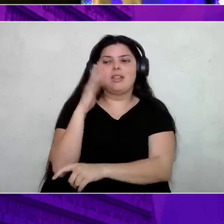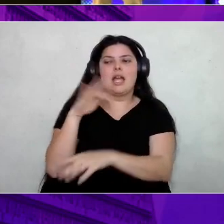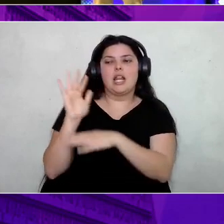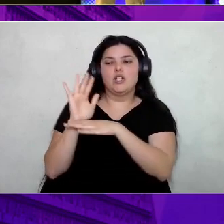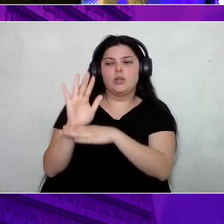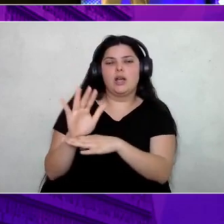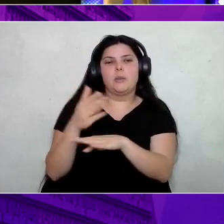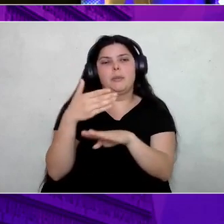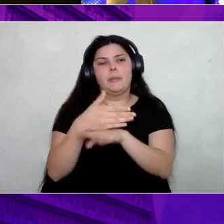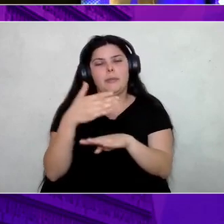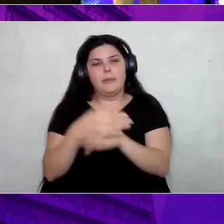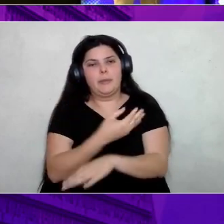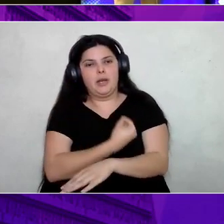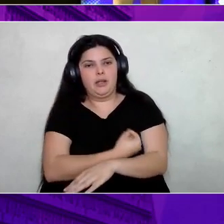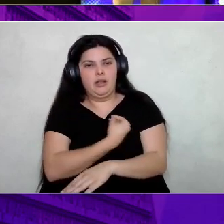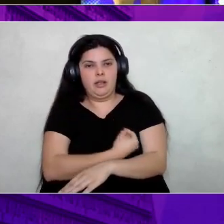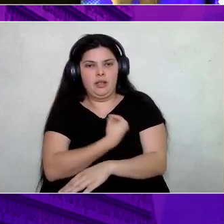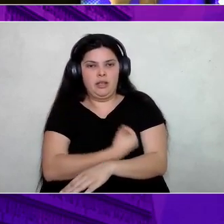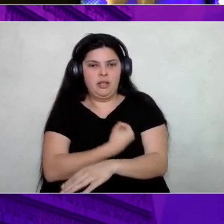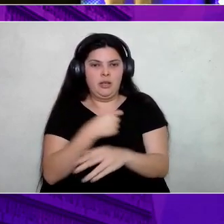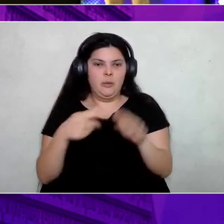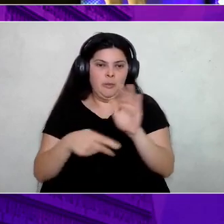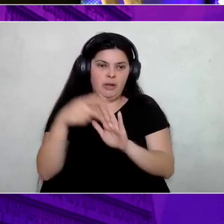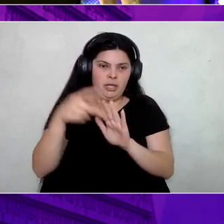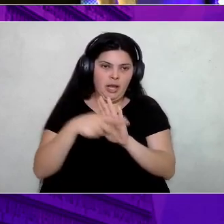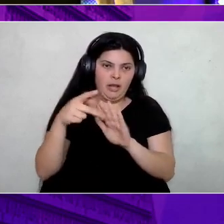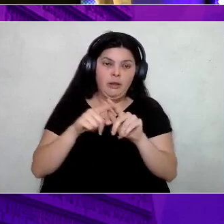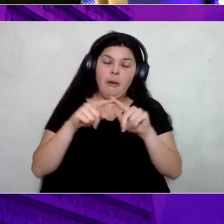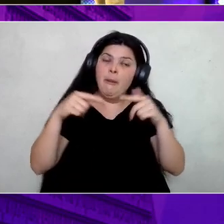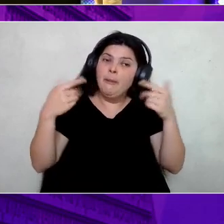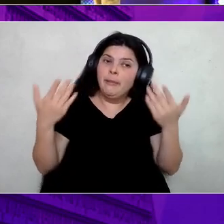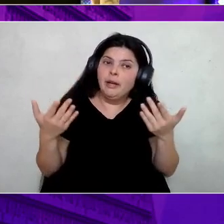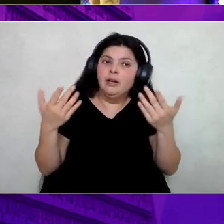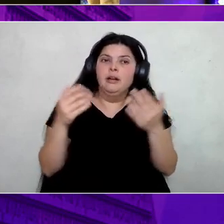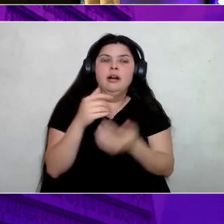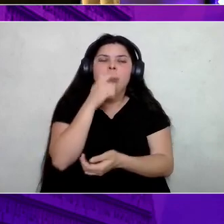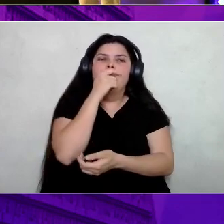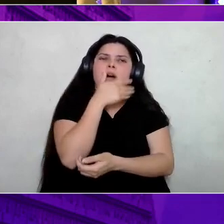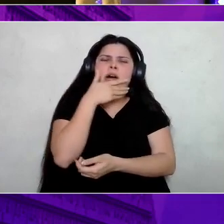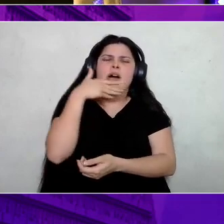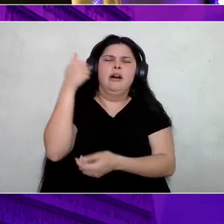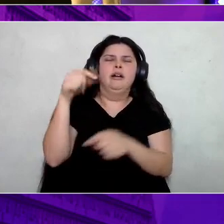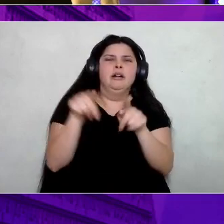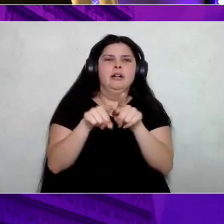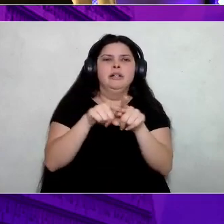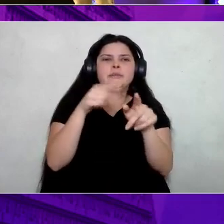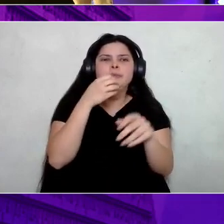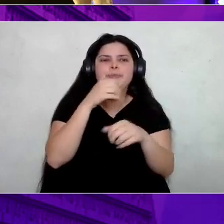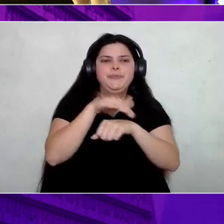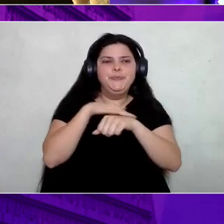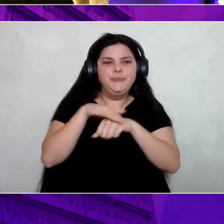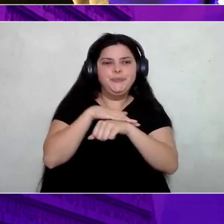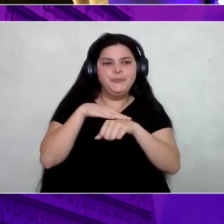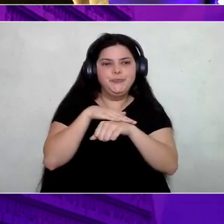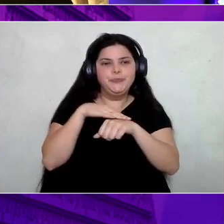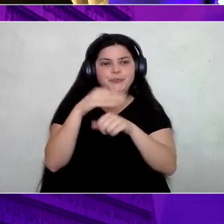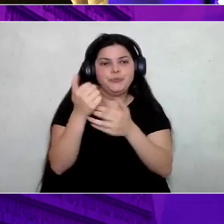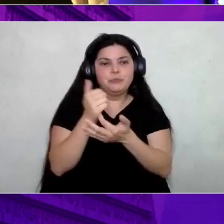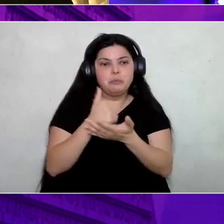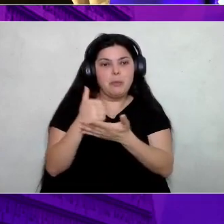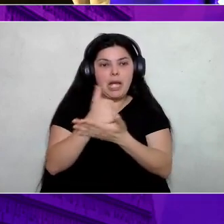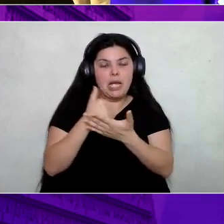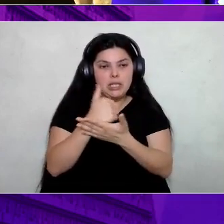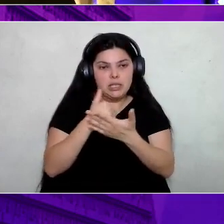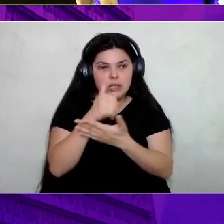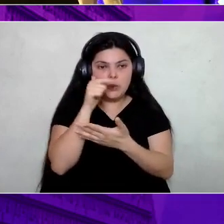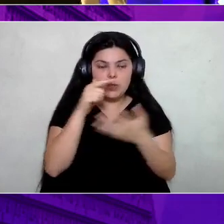ativamente, estão ativamente no projeto, mas eu acho que vale a pena a gente estabelecer ali essa base de conversa para vocês saberem